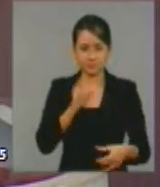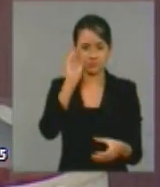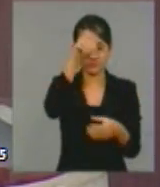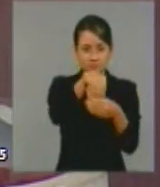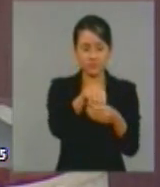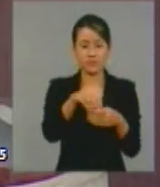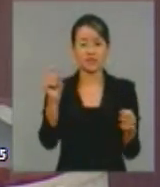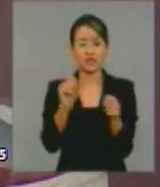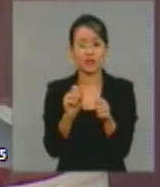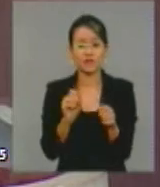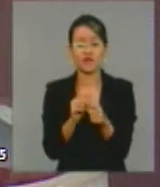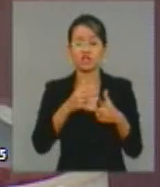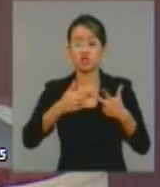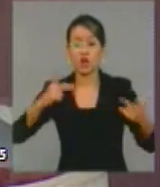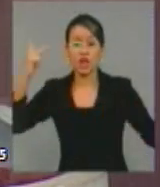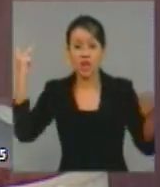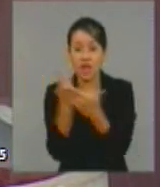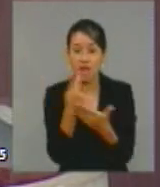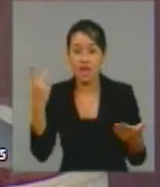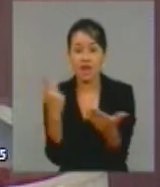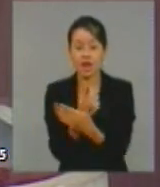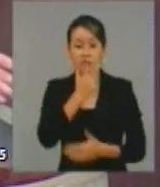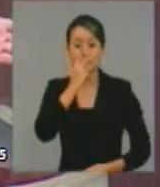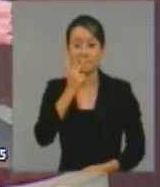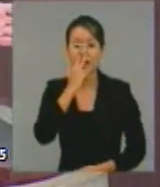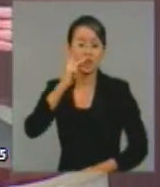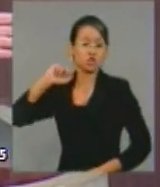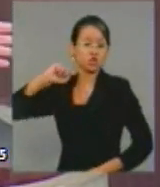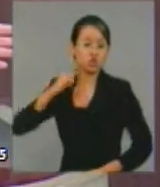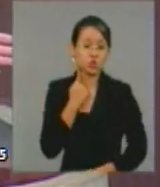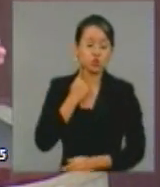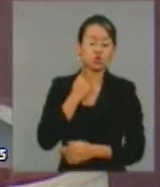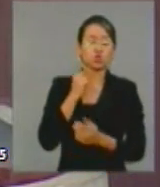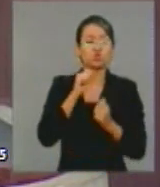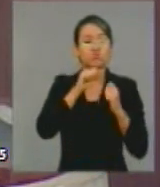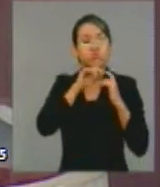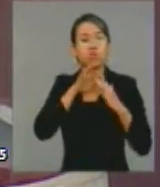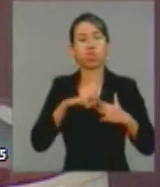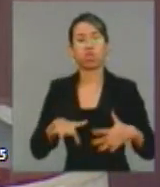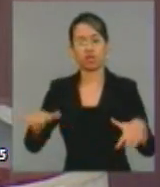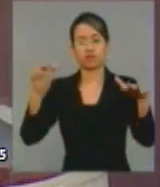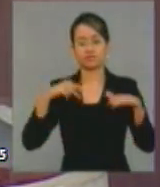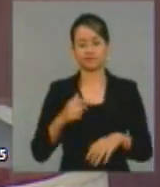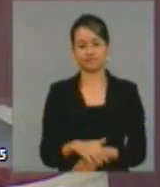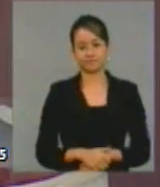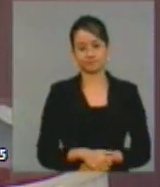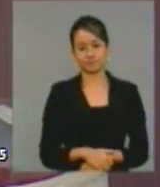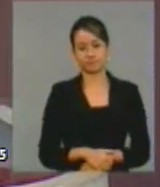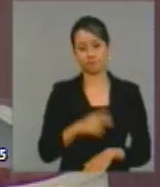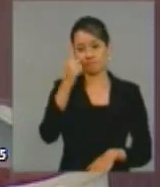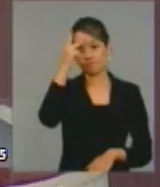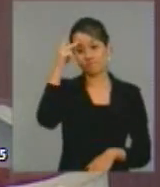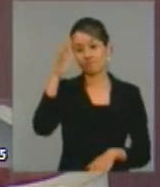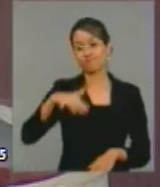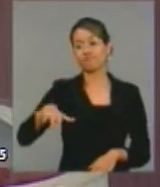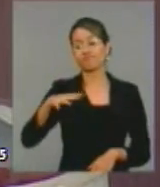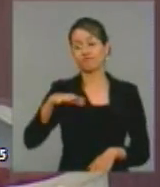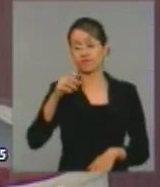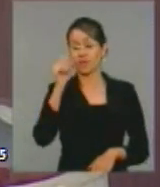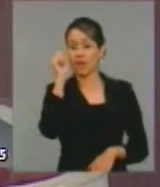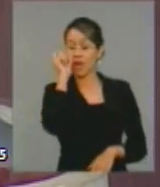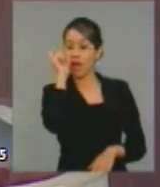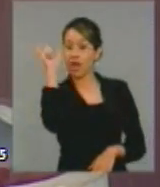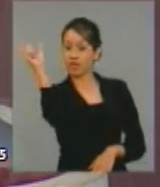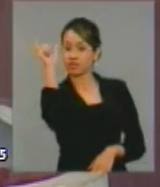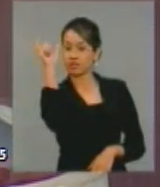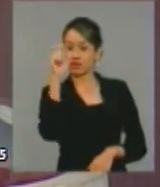contamina as nossas nascentes, ou vai para a população. A população está prestando atenção. Por isso